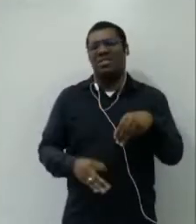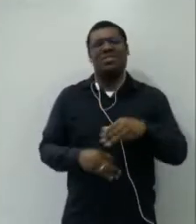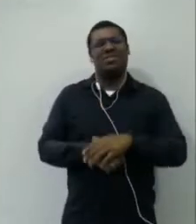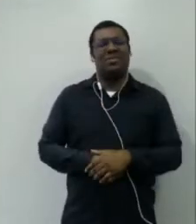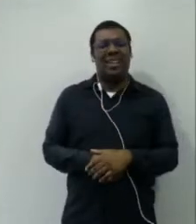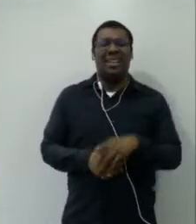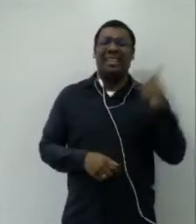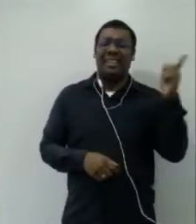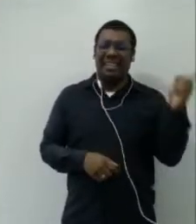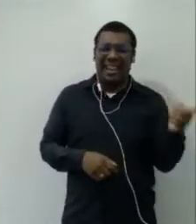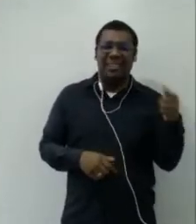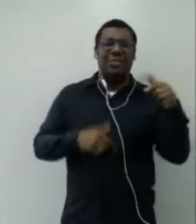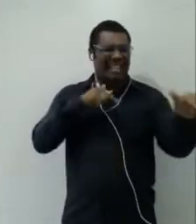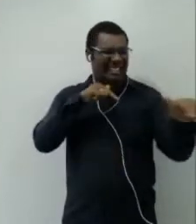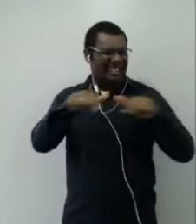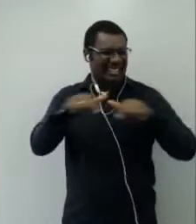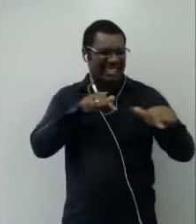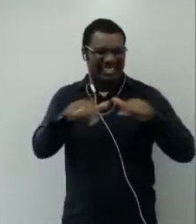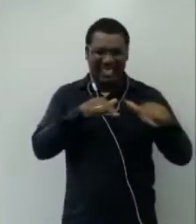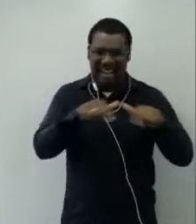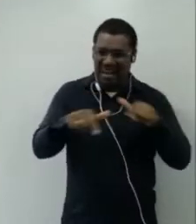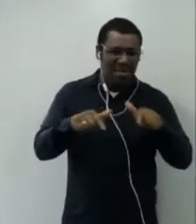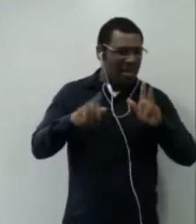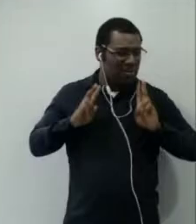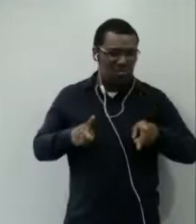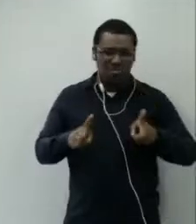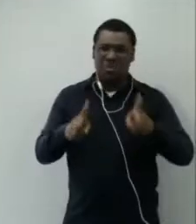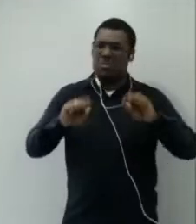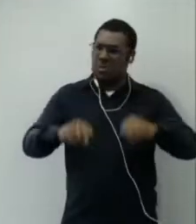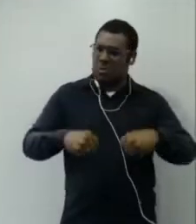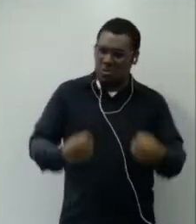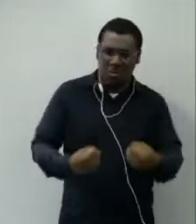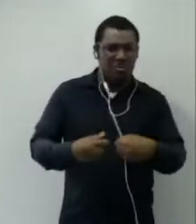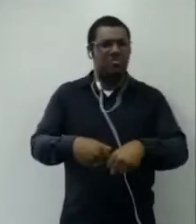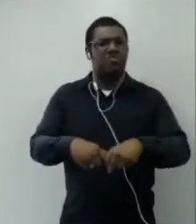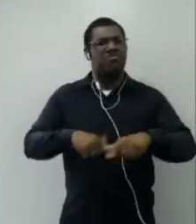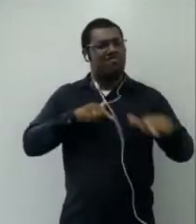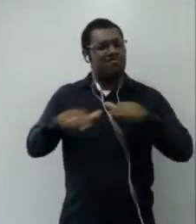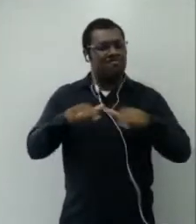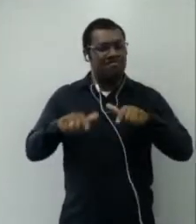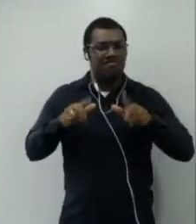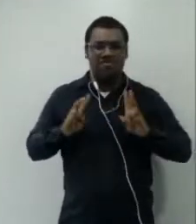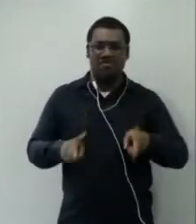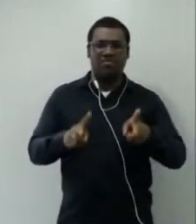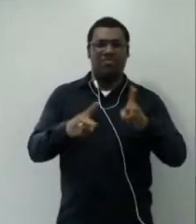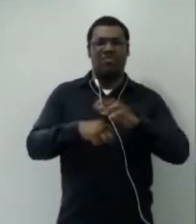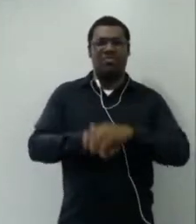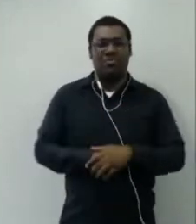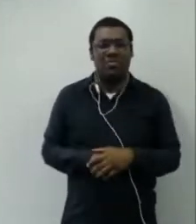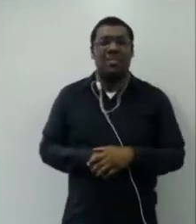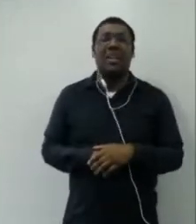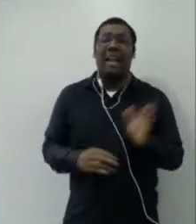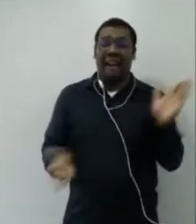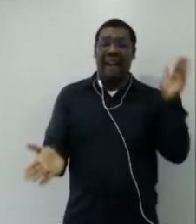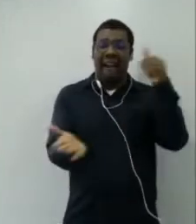trabalhar até o último dia que foi possível fisicamente. Podíamos ser gratos a ele